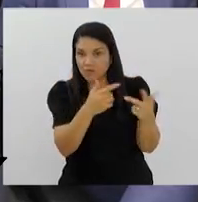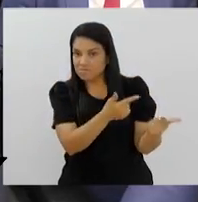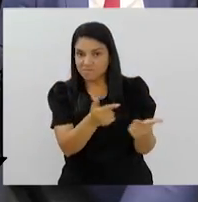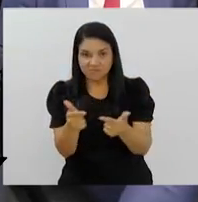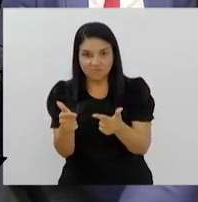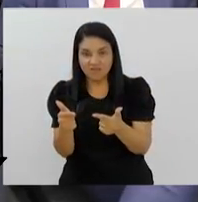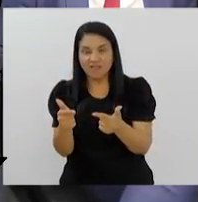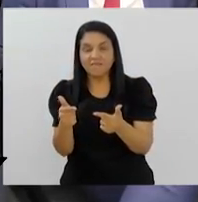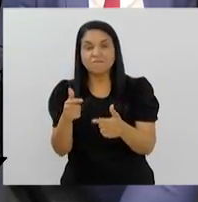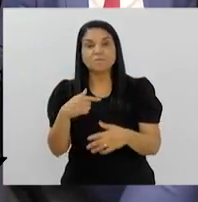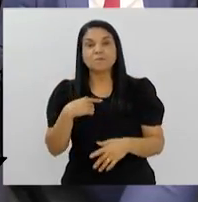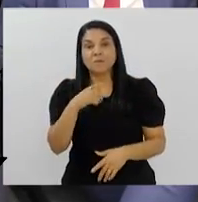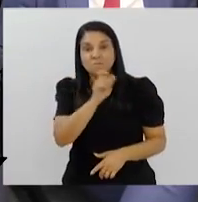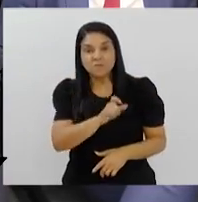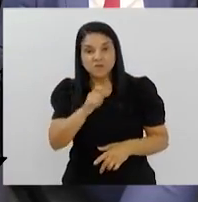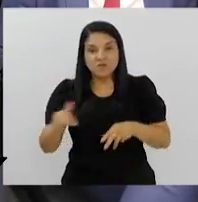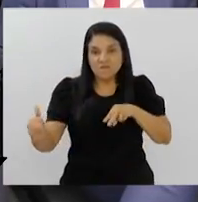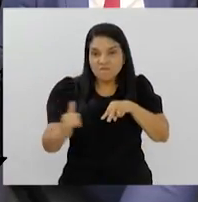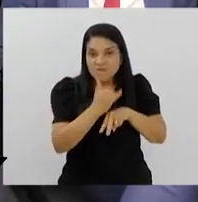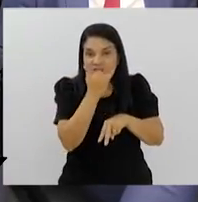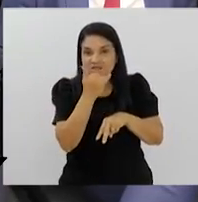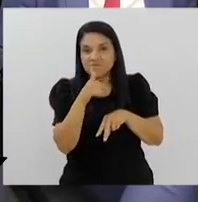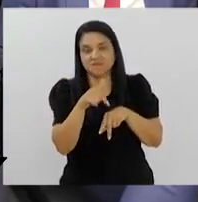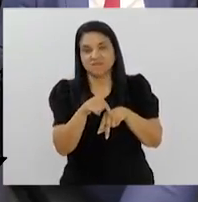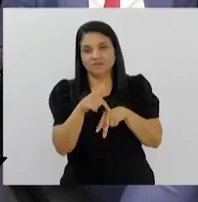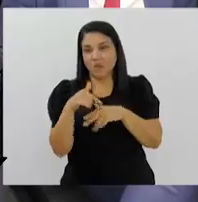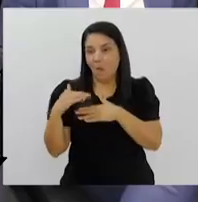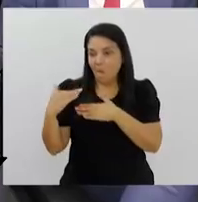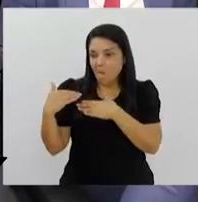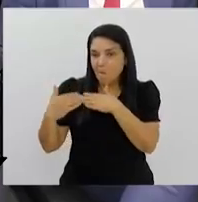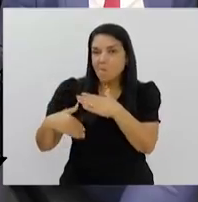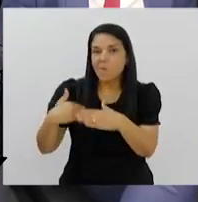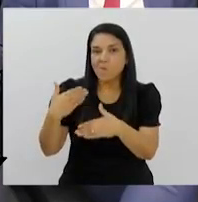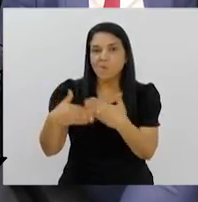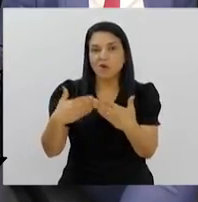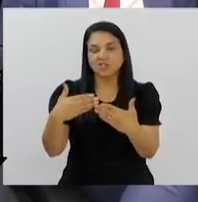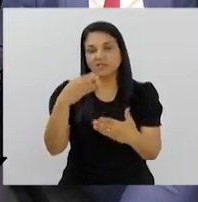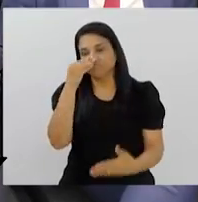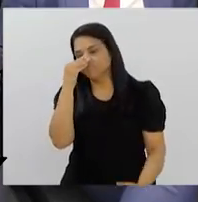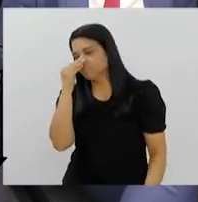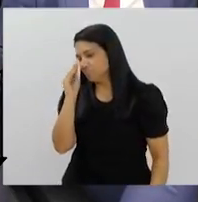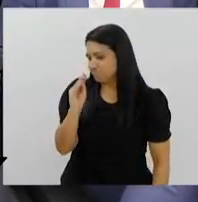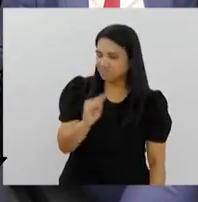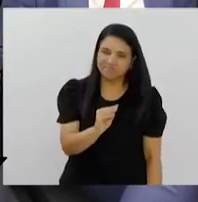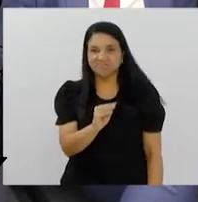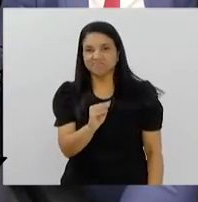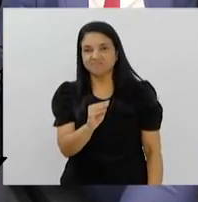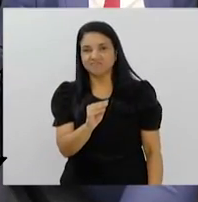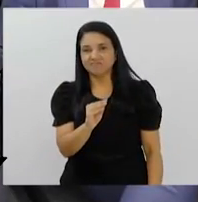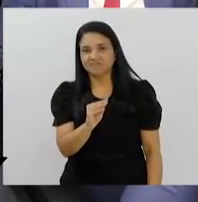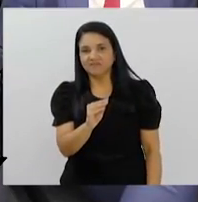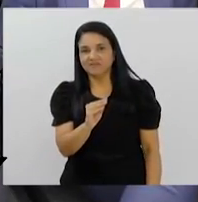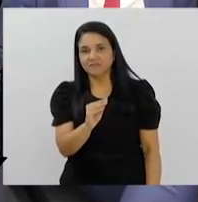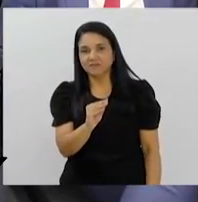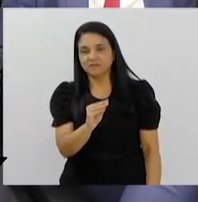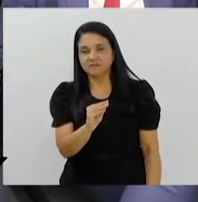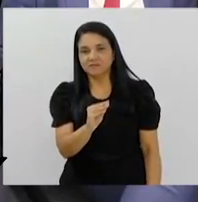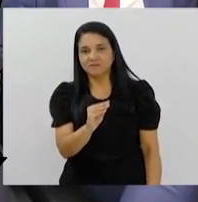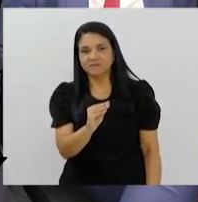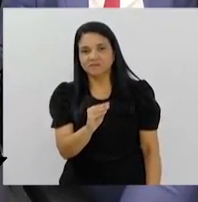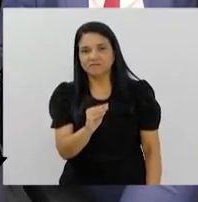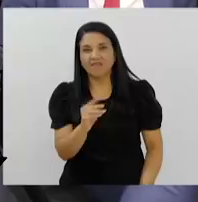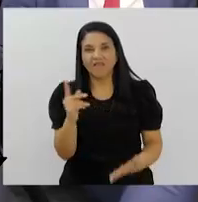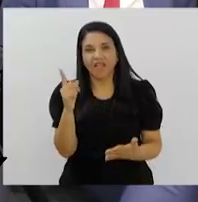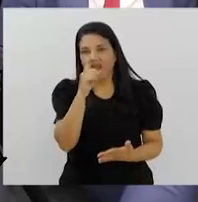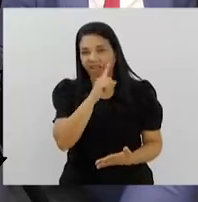um processo de absoluto descaso e erro